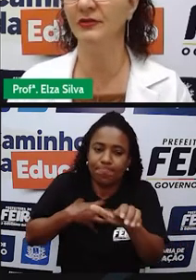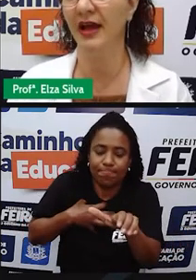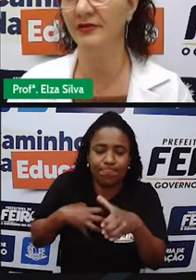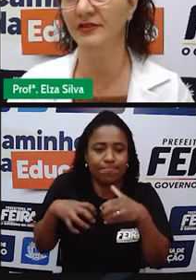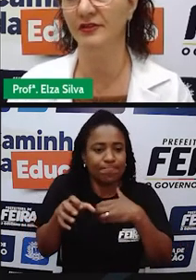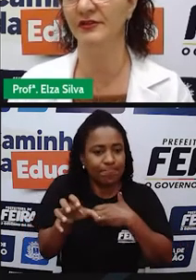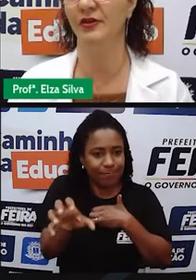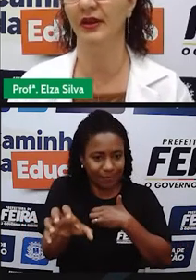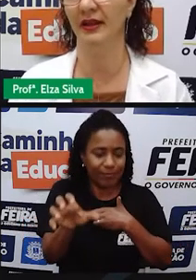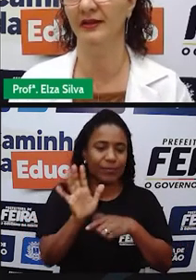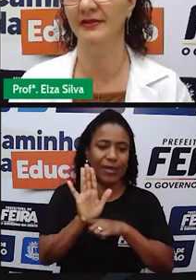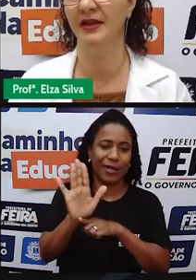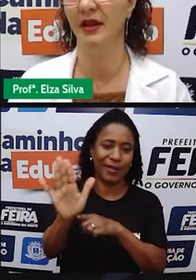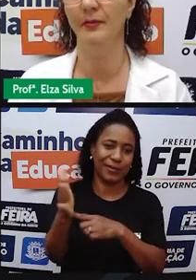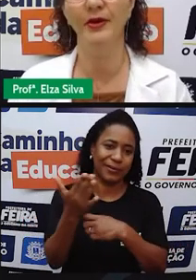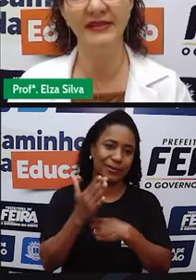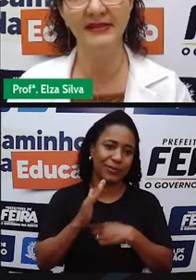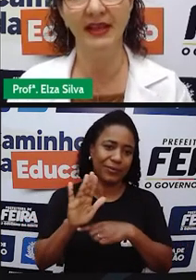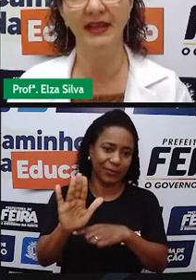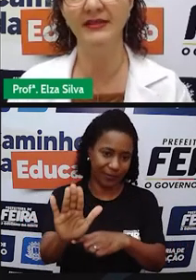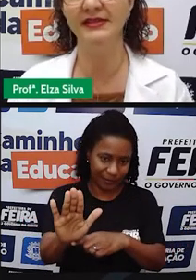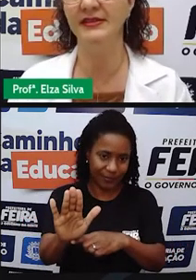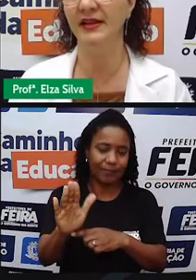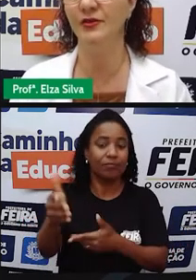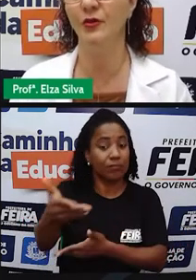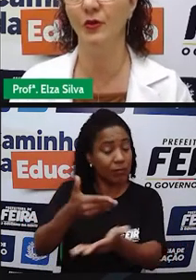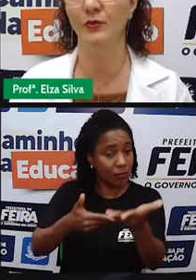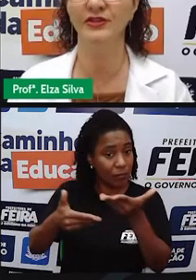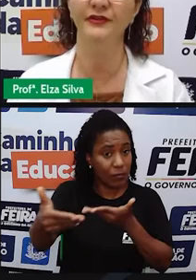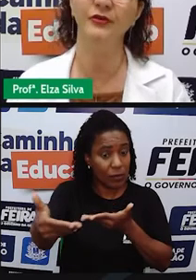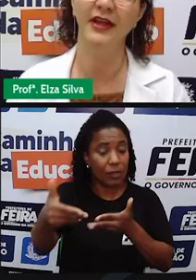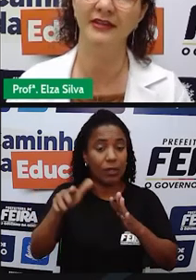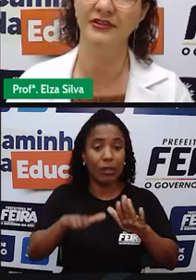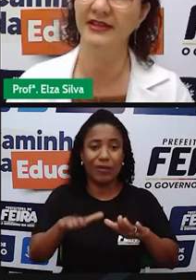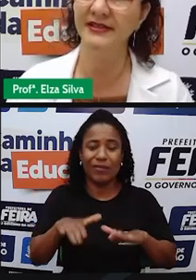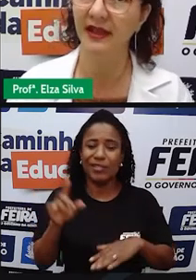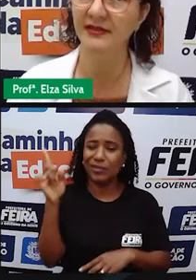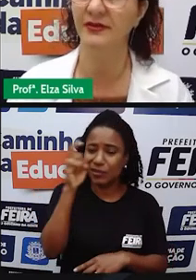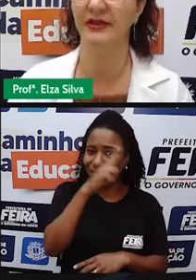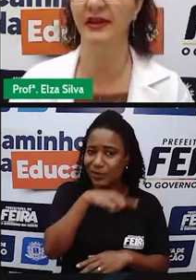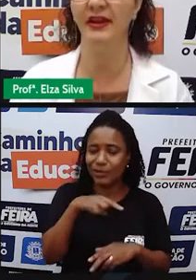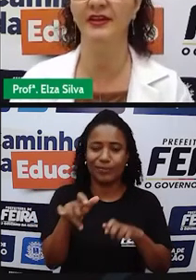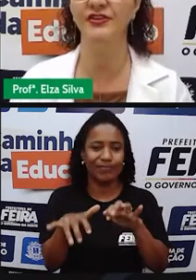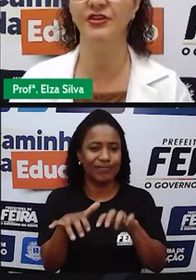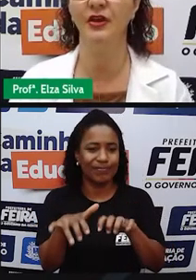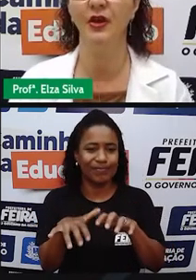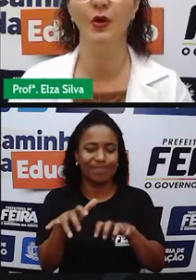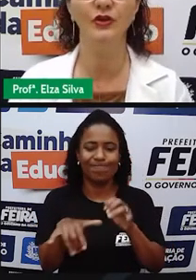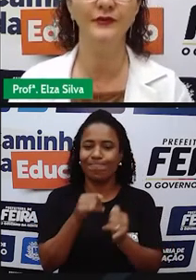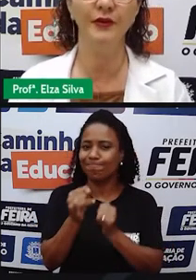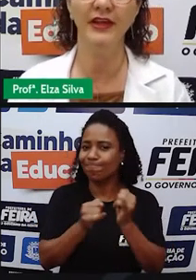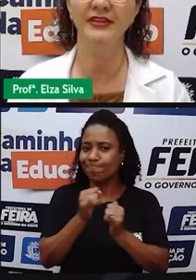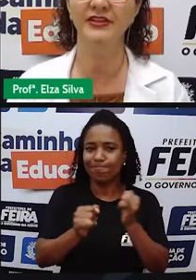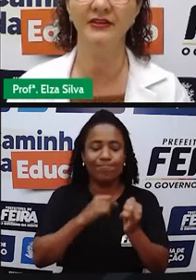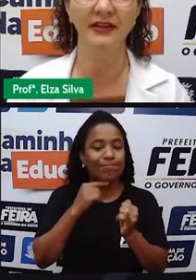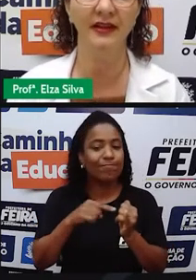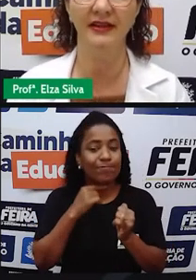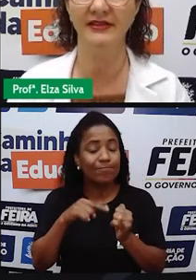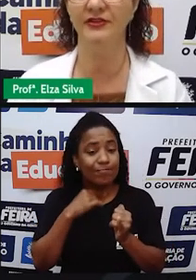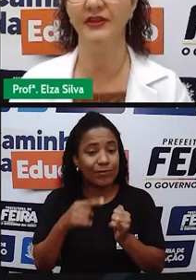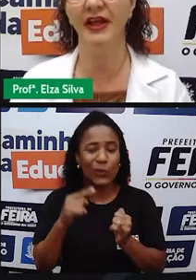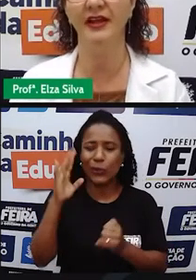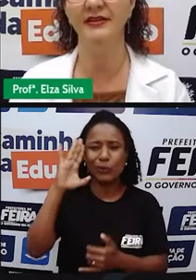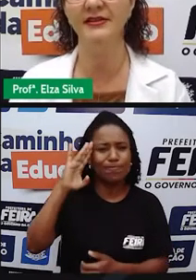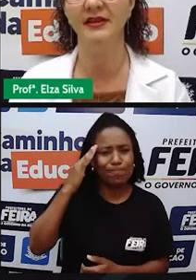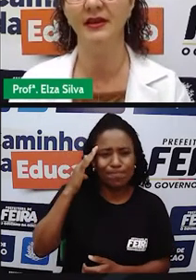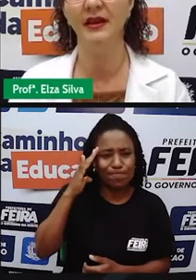precisamos ajudar os nossos colegas. Possa ser que eles estejam com alguma dificuldade de acesso à internet ou dificuldade de entender